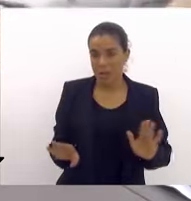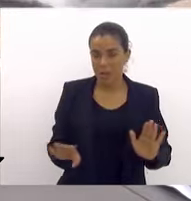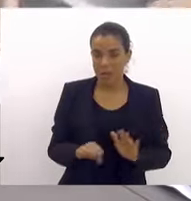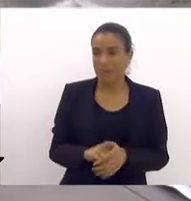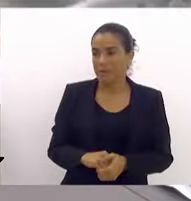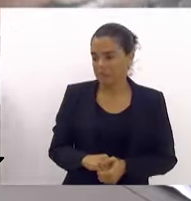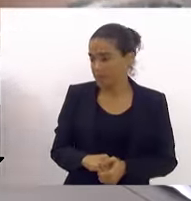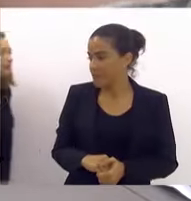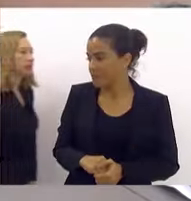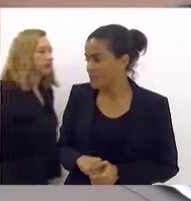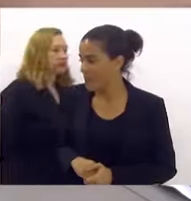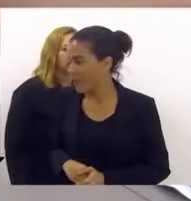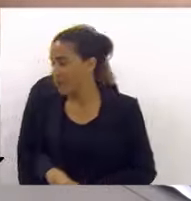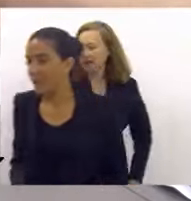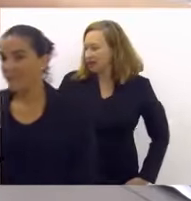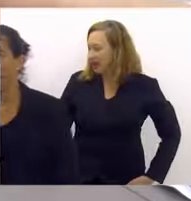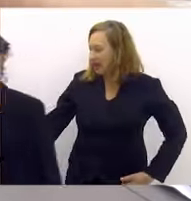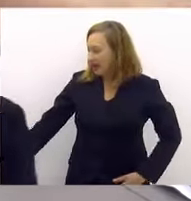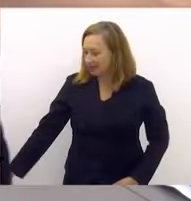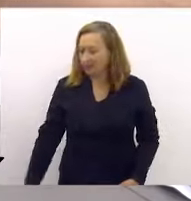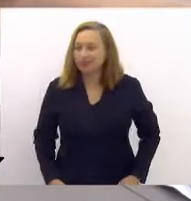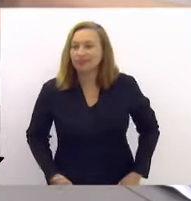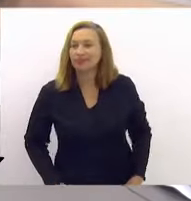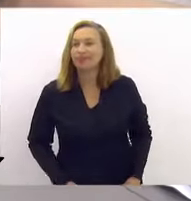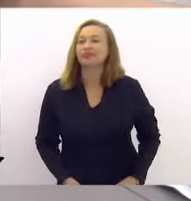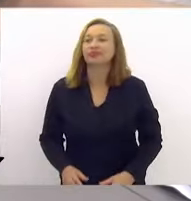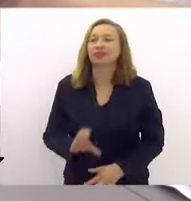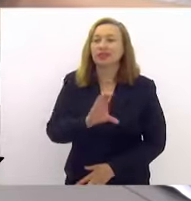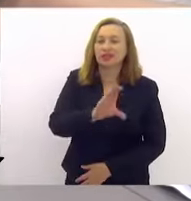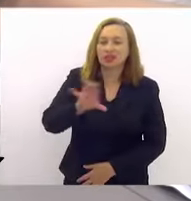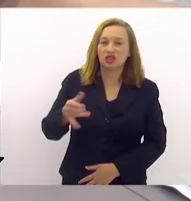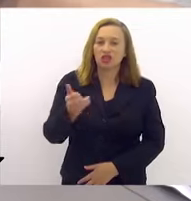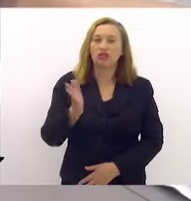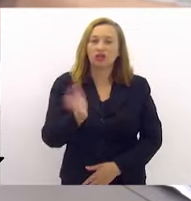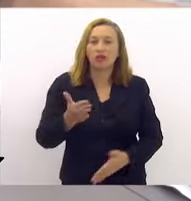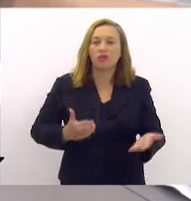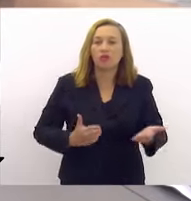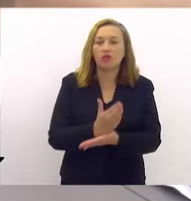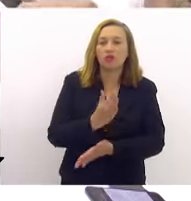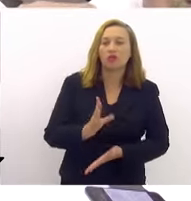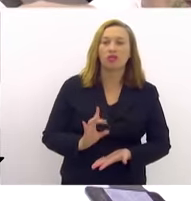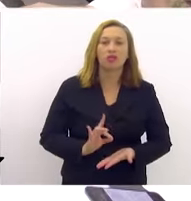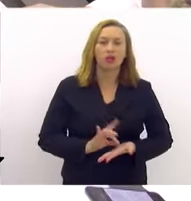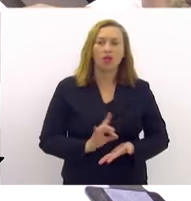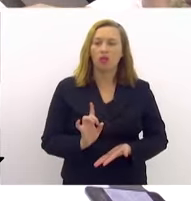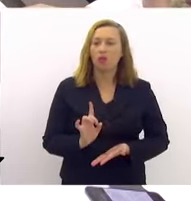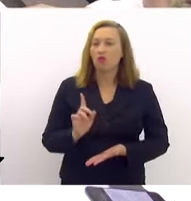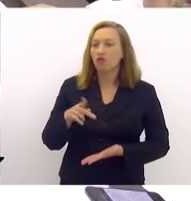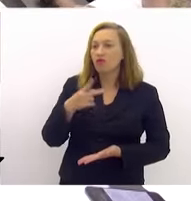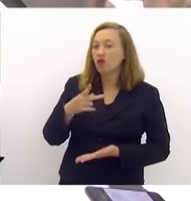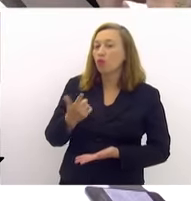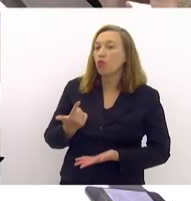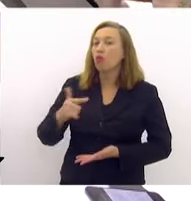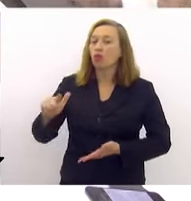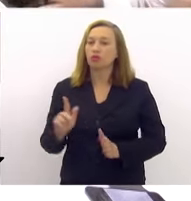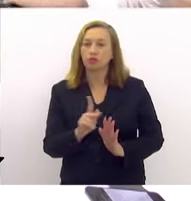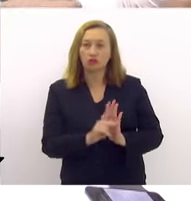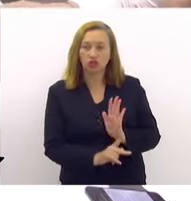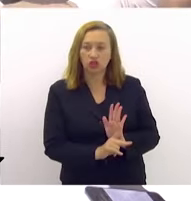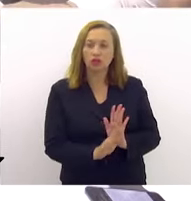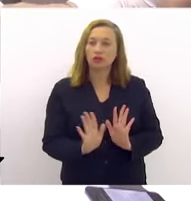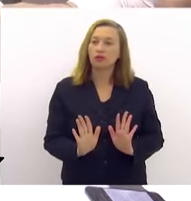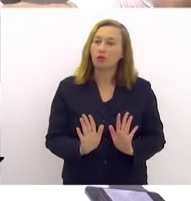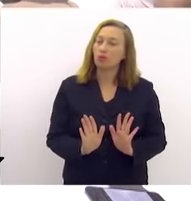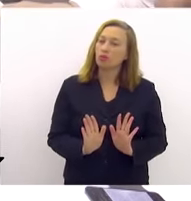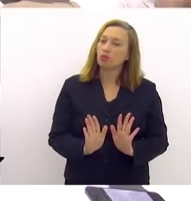já apresentamos e a CCJ aprovou. Na realidade, como a gente não cantou o próximo projeto, voltamos. Vou fazer